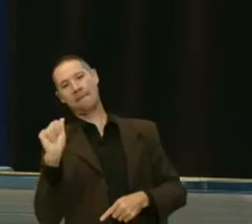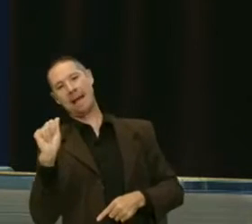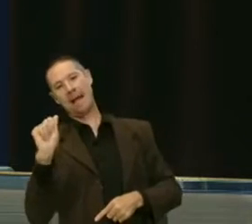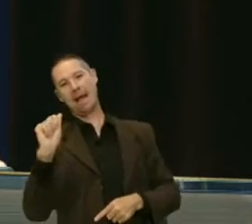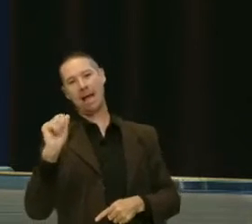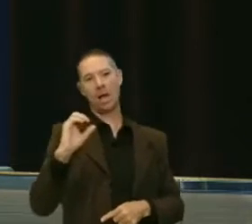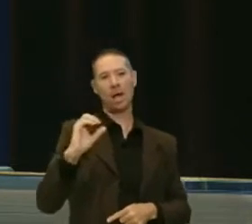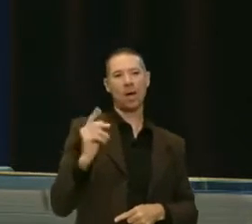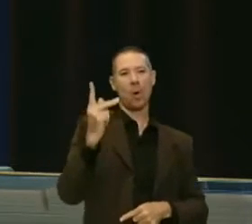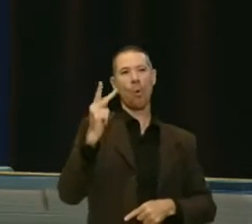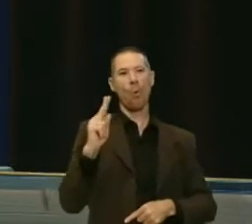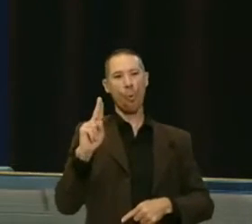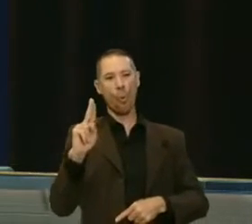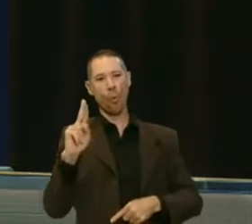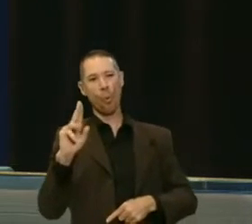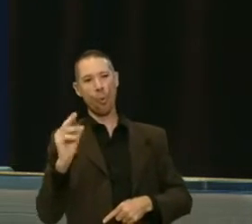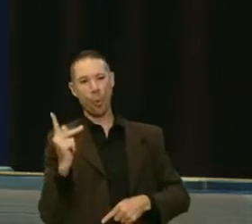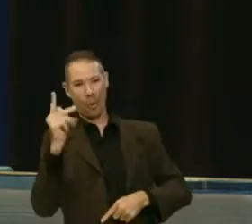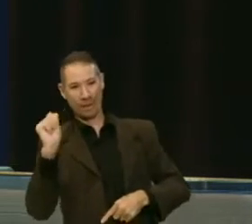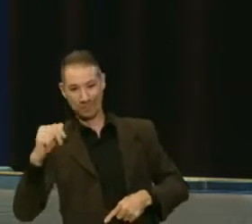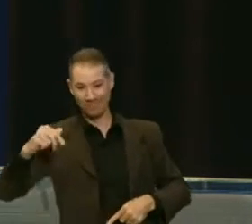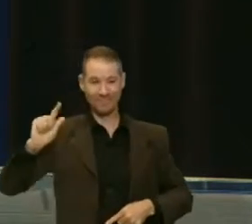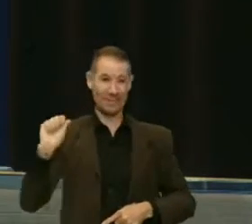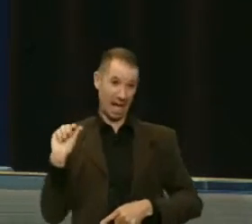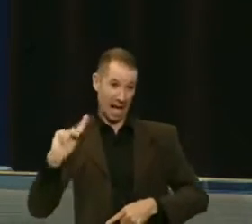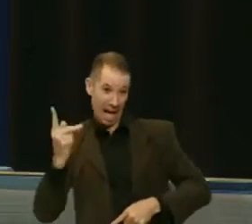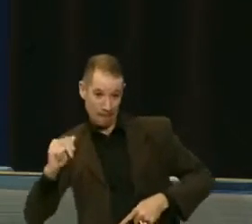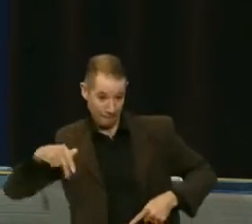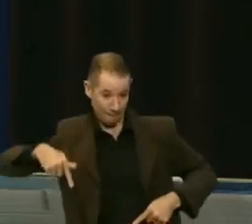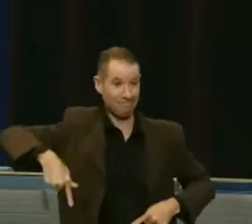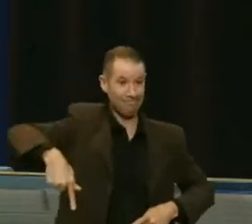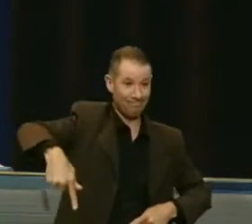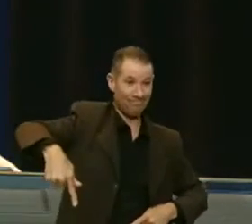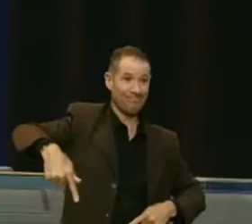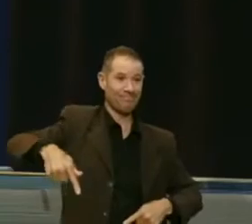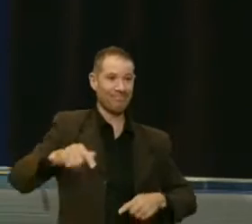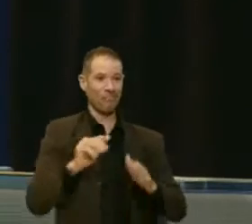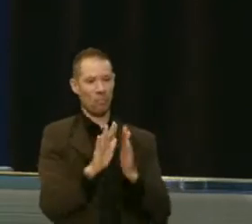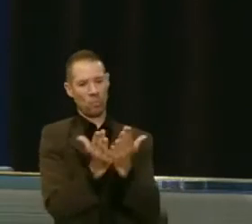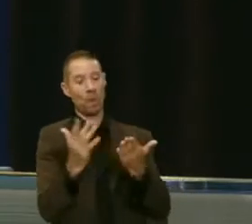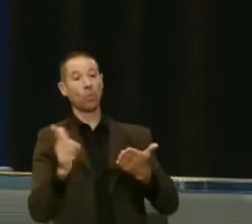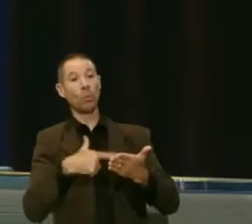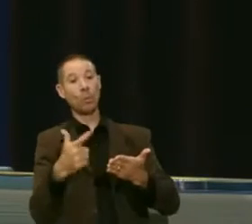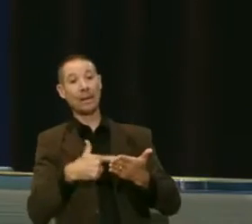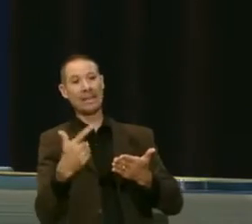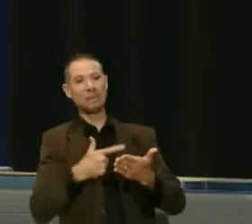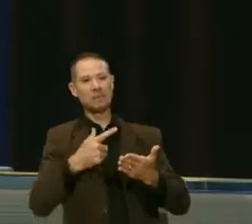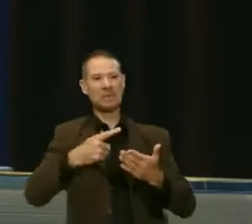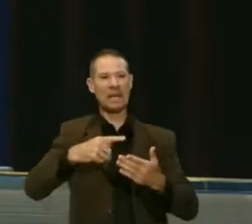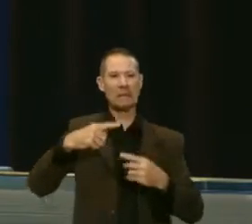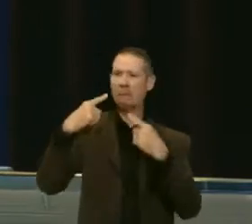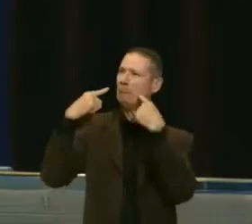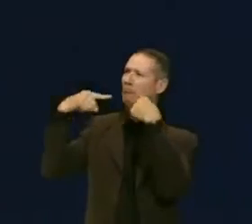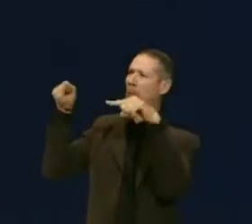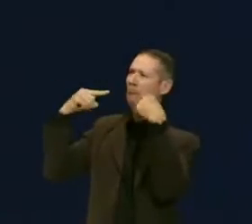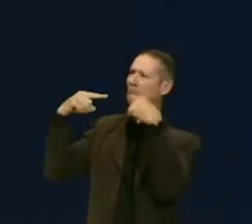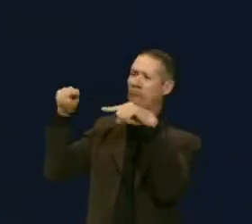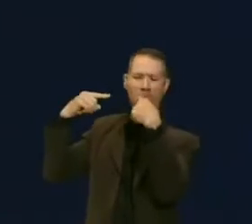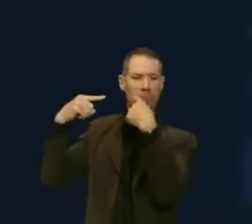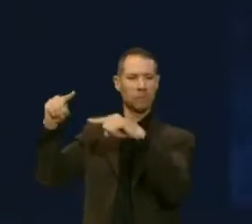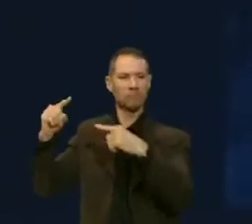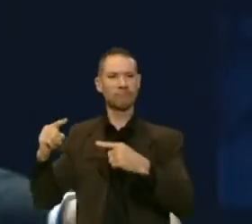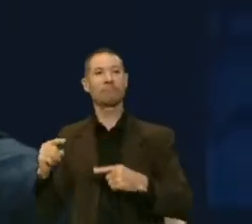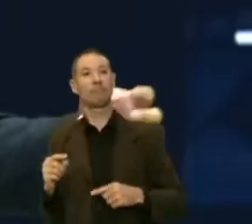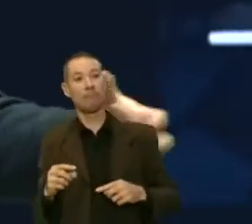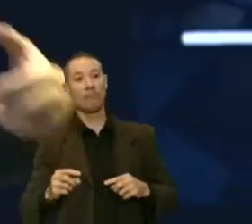O livro de Abacuque também é chamado de livro das queixas. Quando Abacuque entra na presença